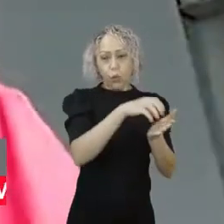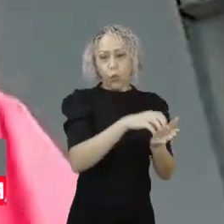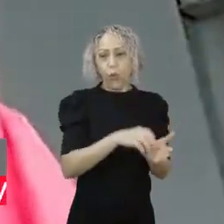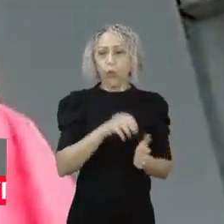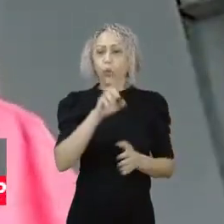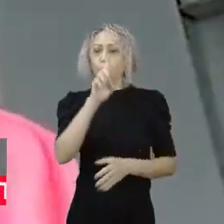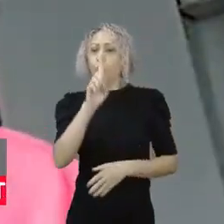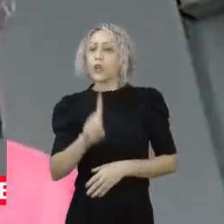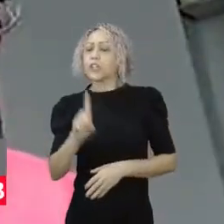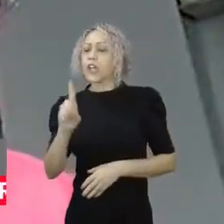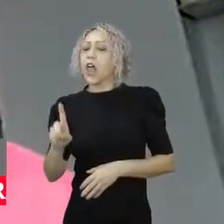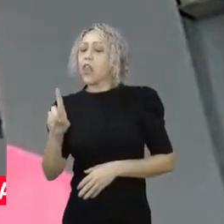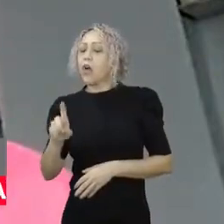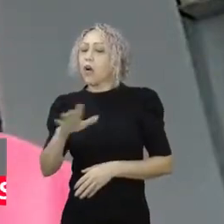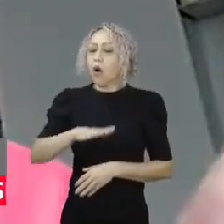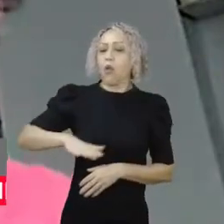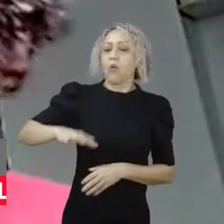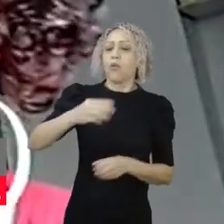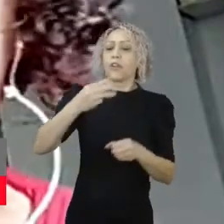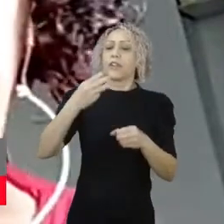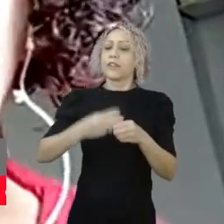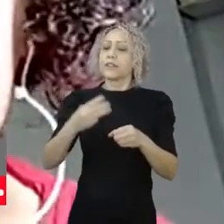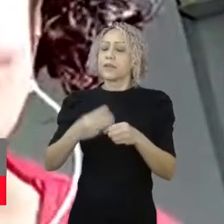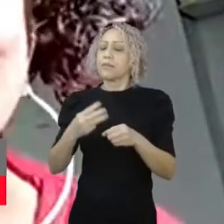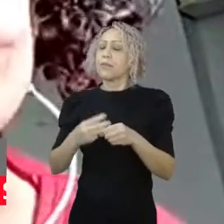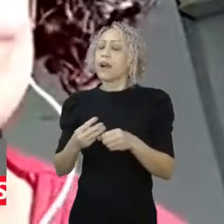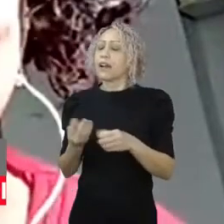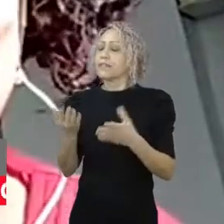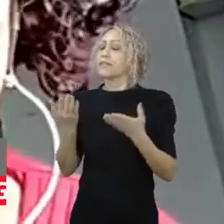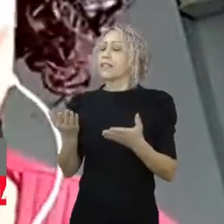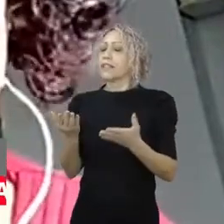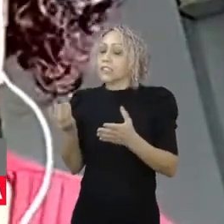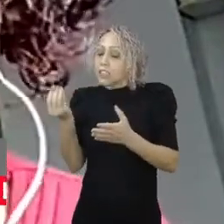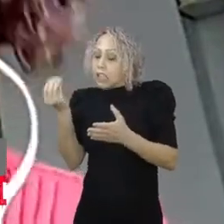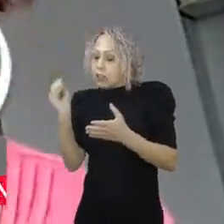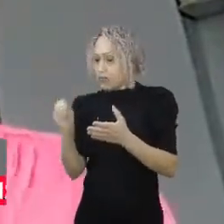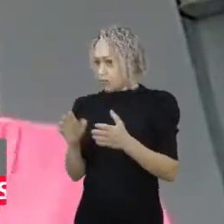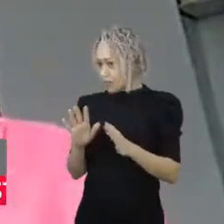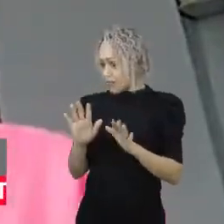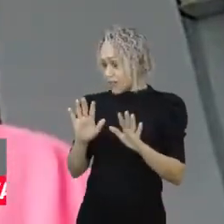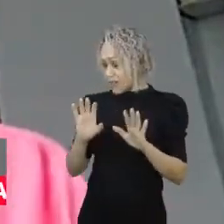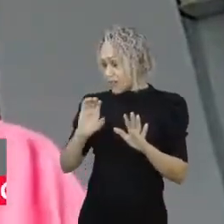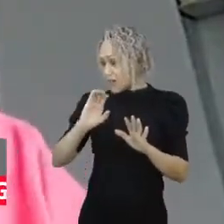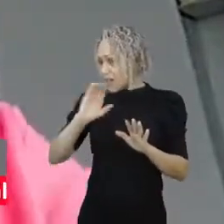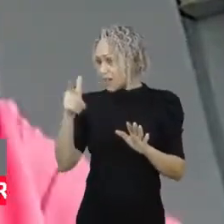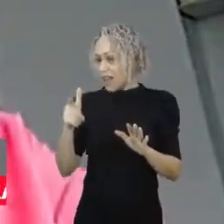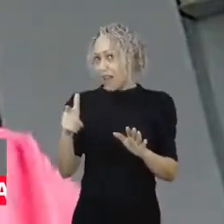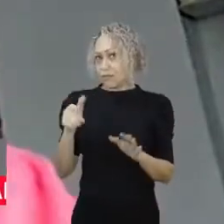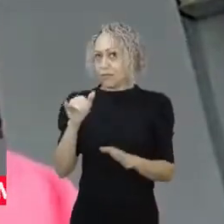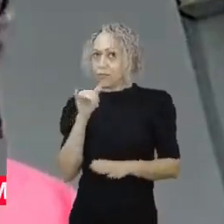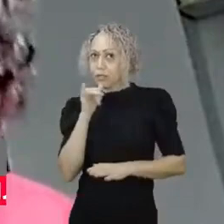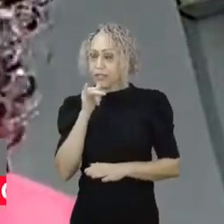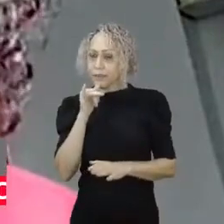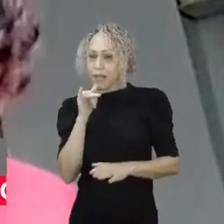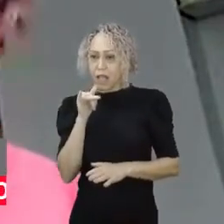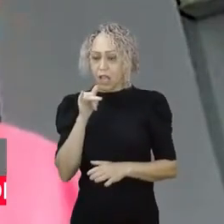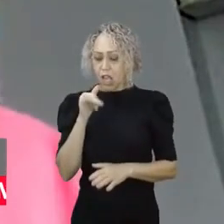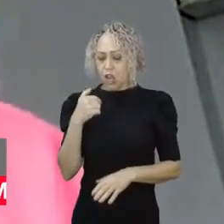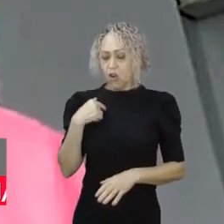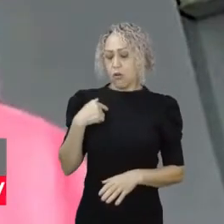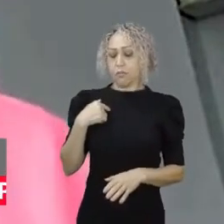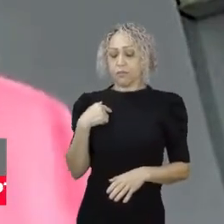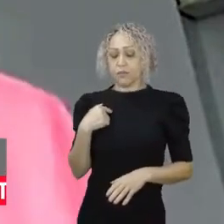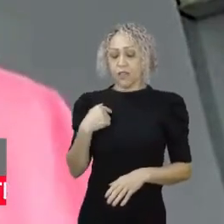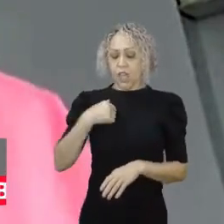já coloca. Evidentemente que quando você coloca lá seu nome, né, não quer dizer que você já é